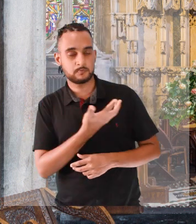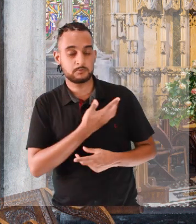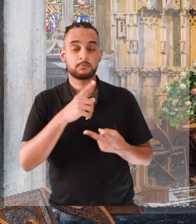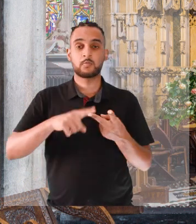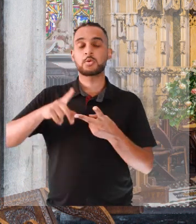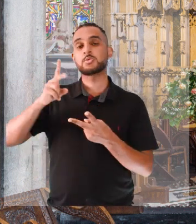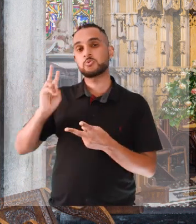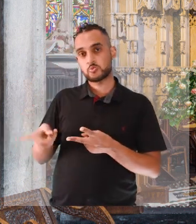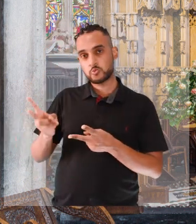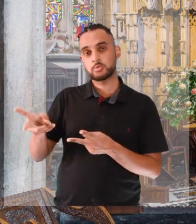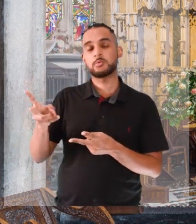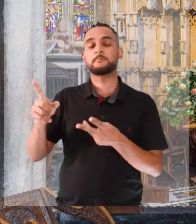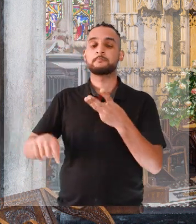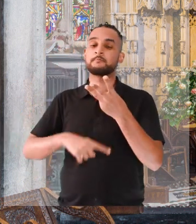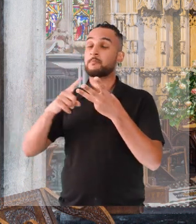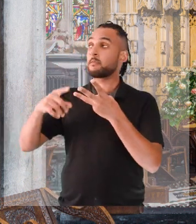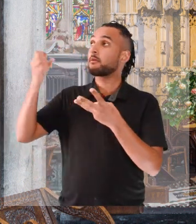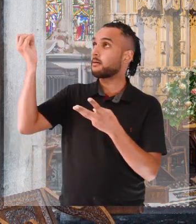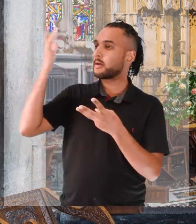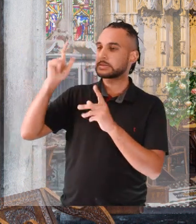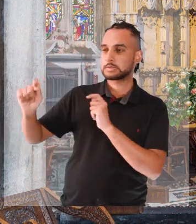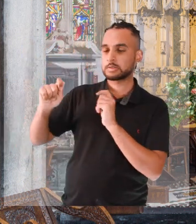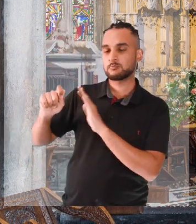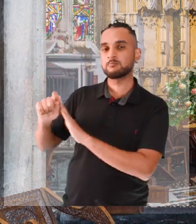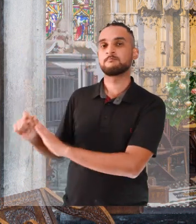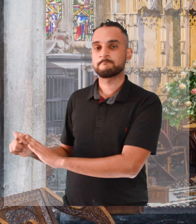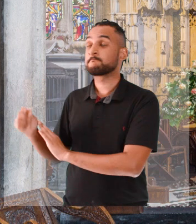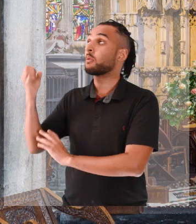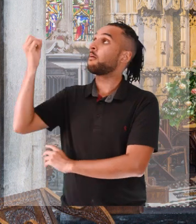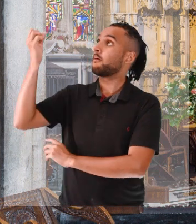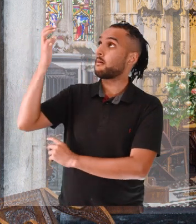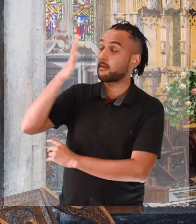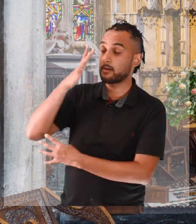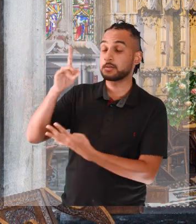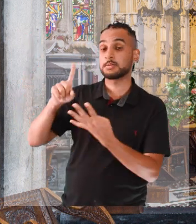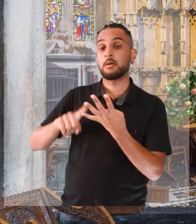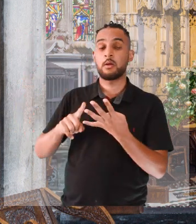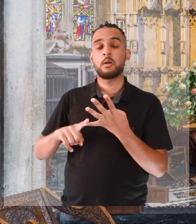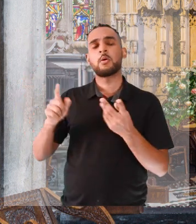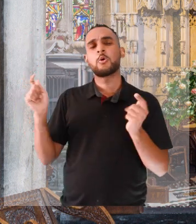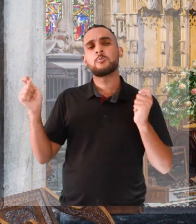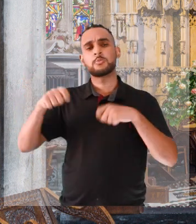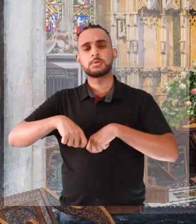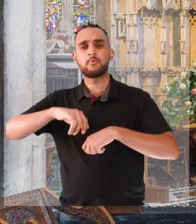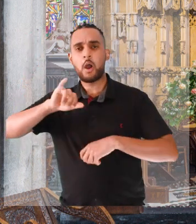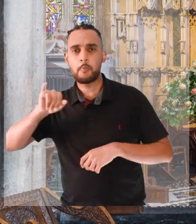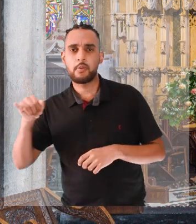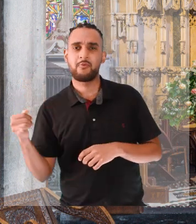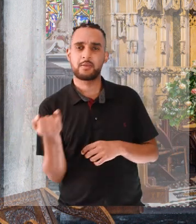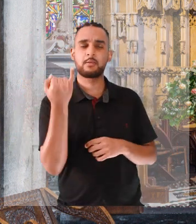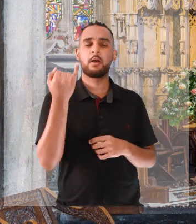cristã. Graças de conversão, graças de perseverança, graças para resistir às